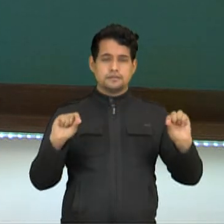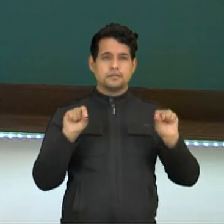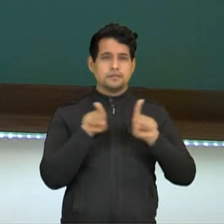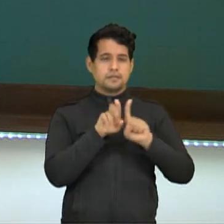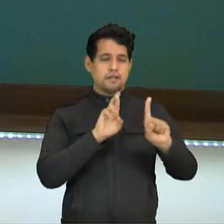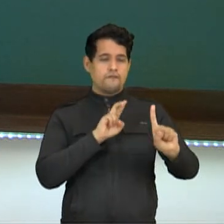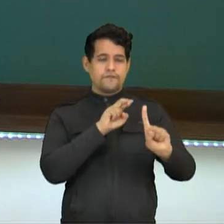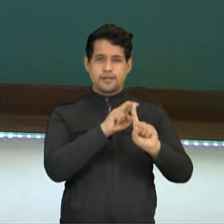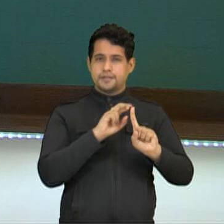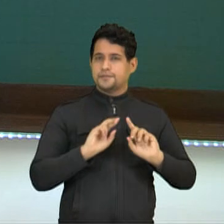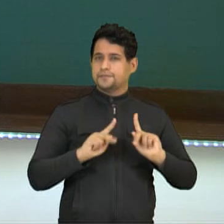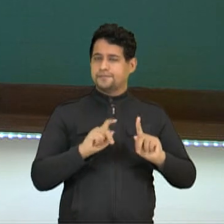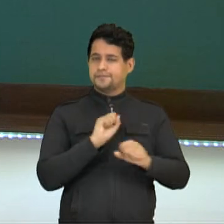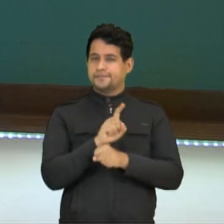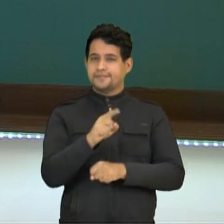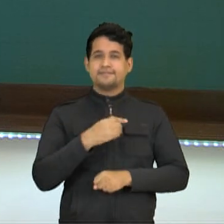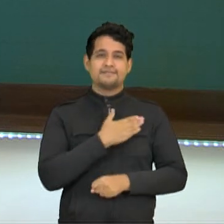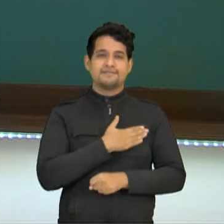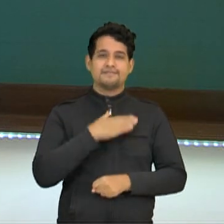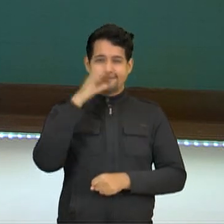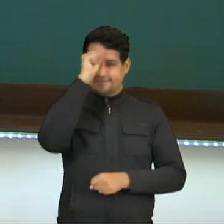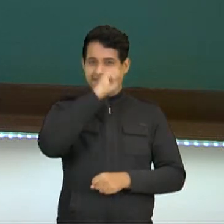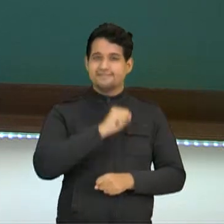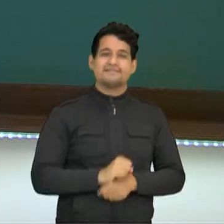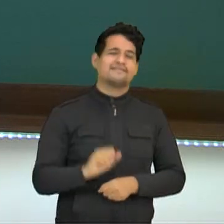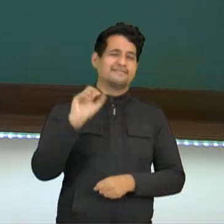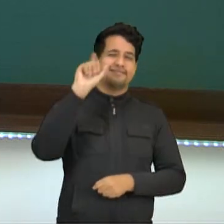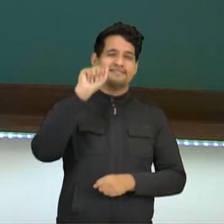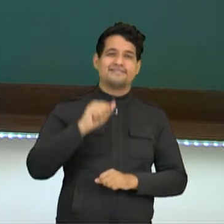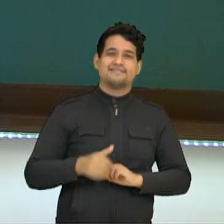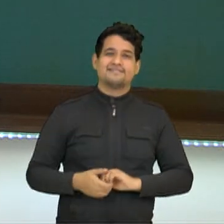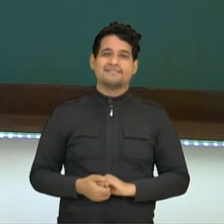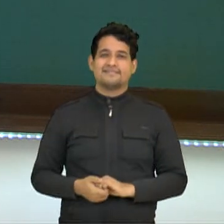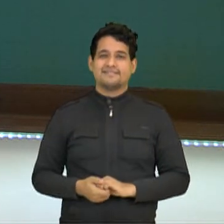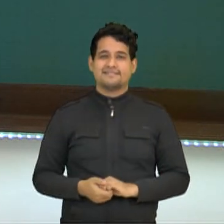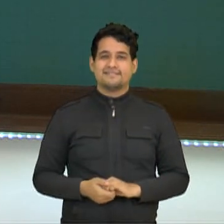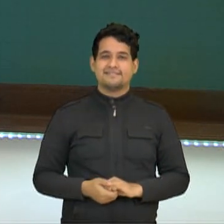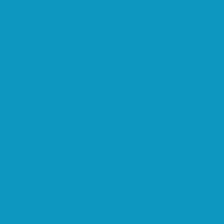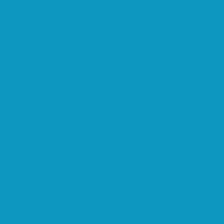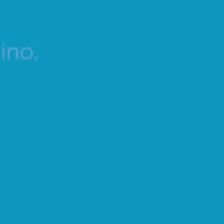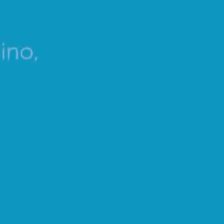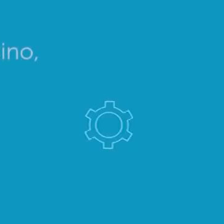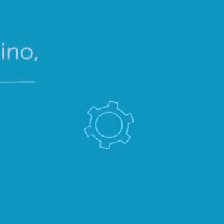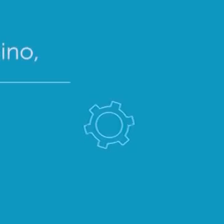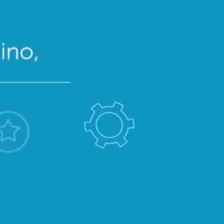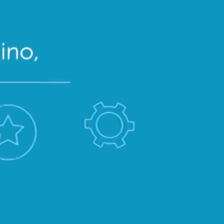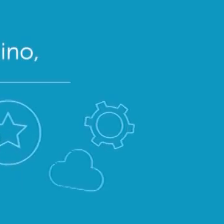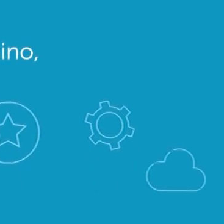referências, ok? Espero que vocês tenham aprendido. Até breve. Bye, Kelvin!